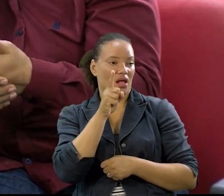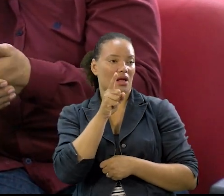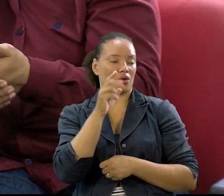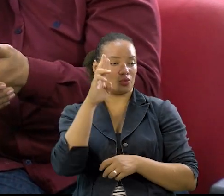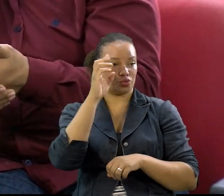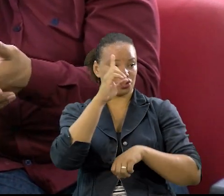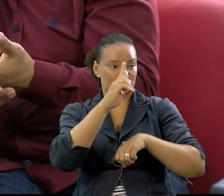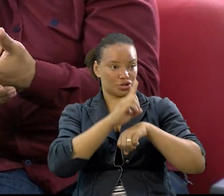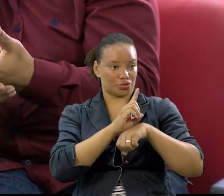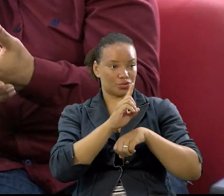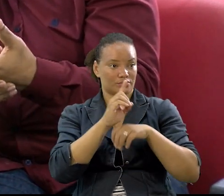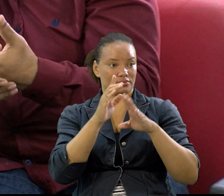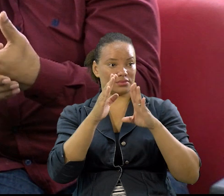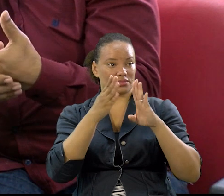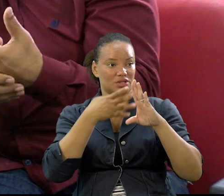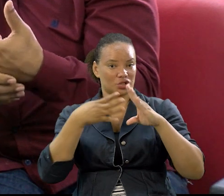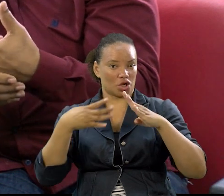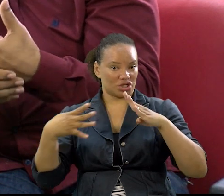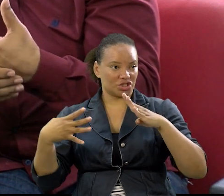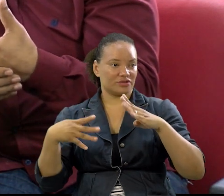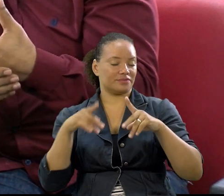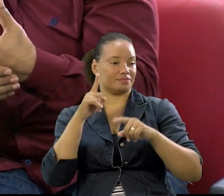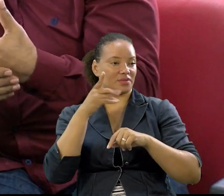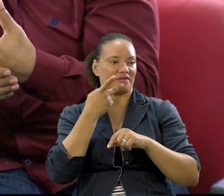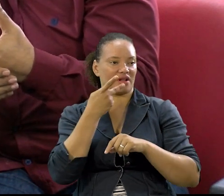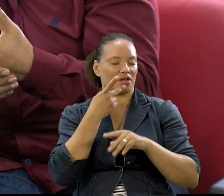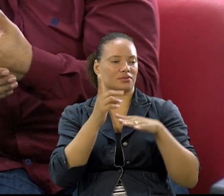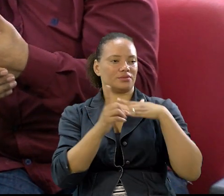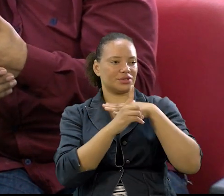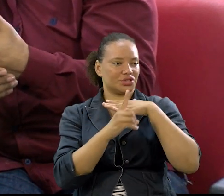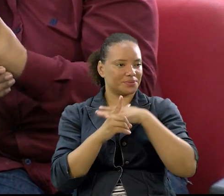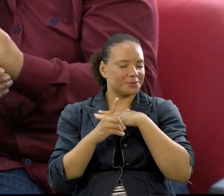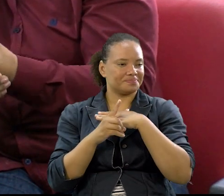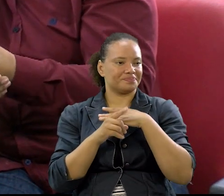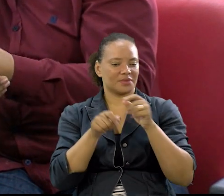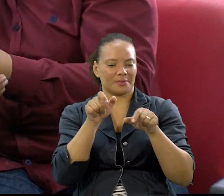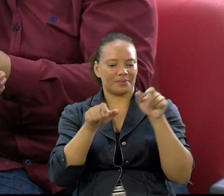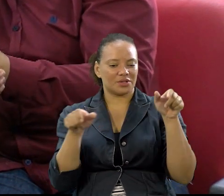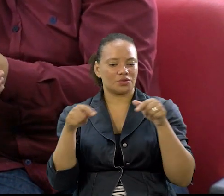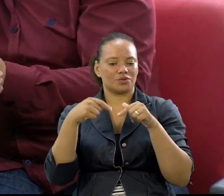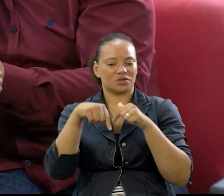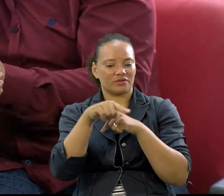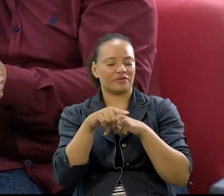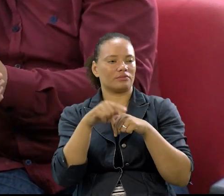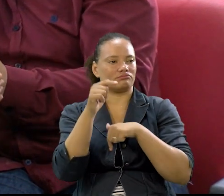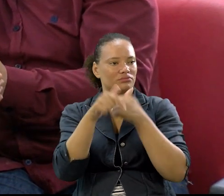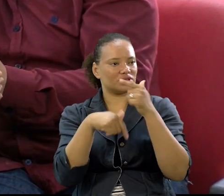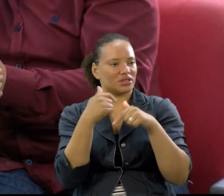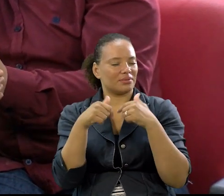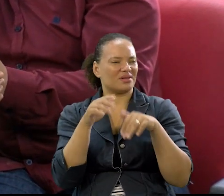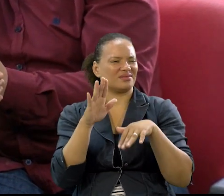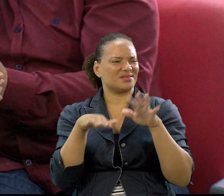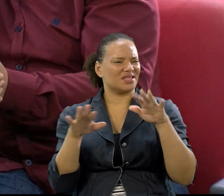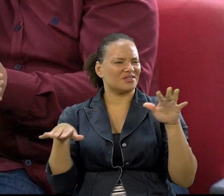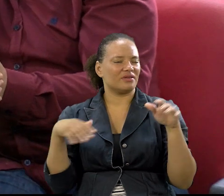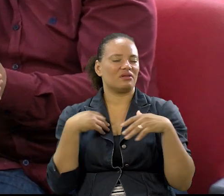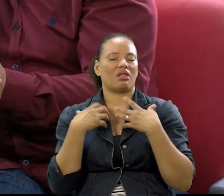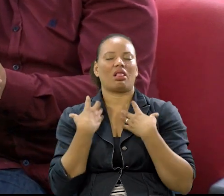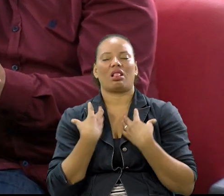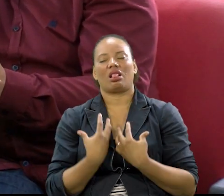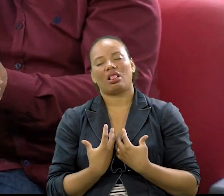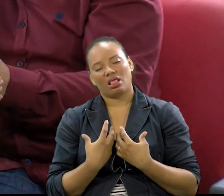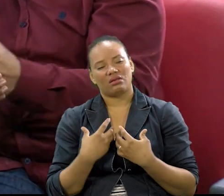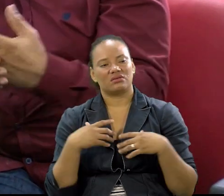legislativo e a gente estava falando sobre atendimento pessoas que vão pro trabalho e que às vezes vão pro trabalho